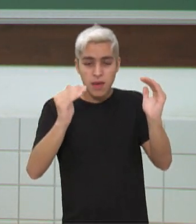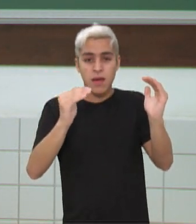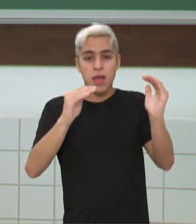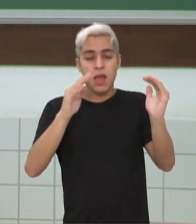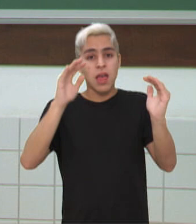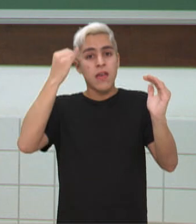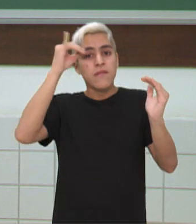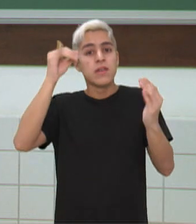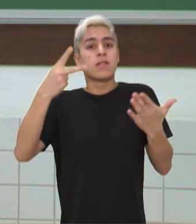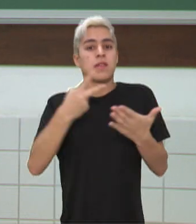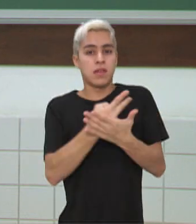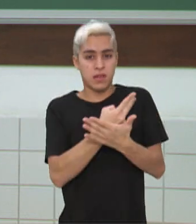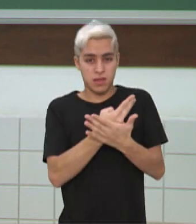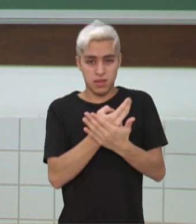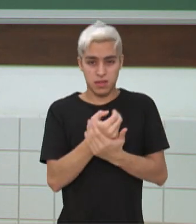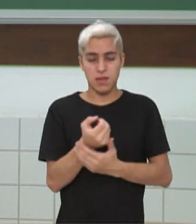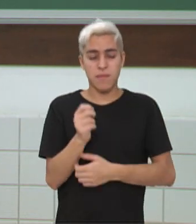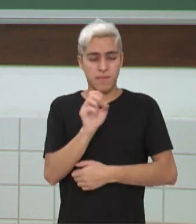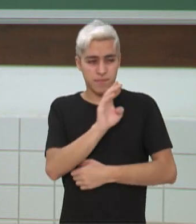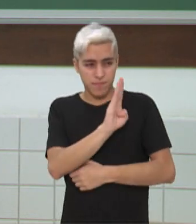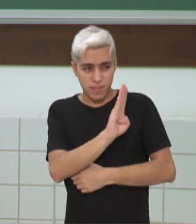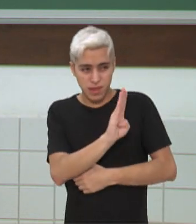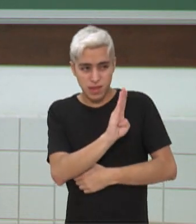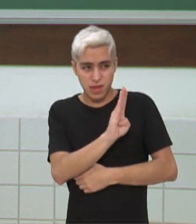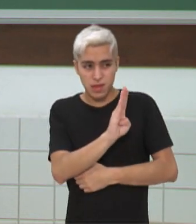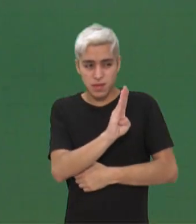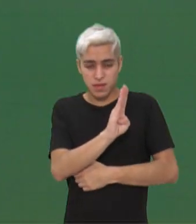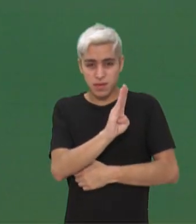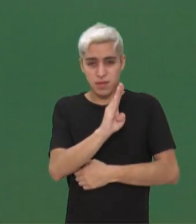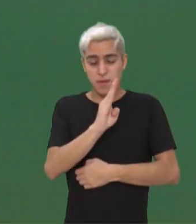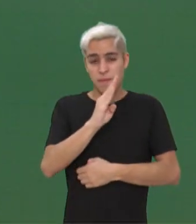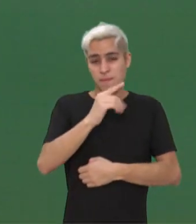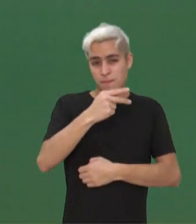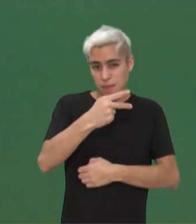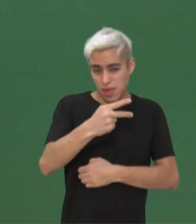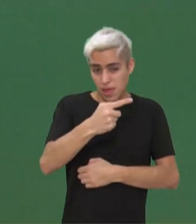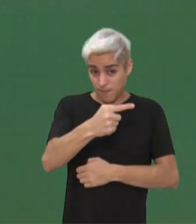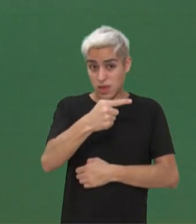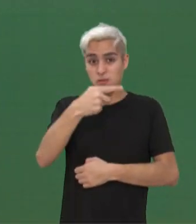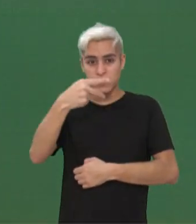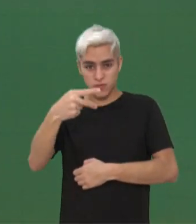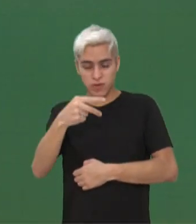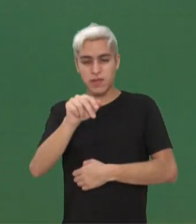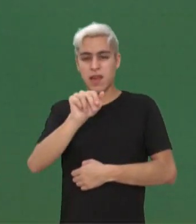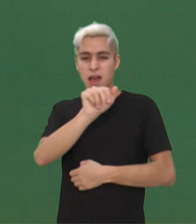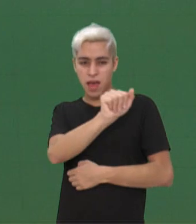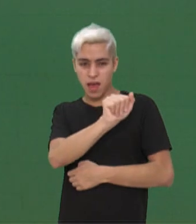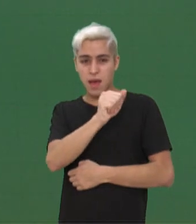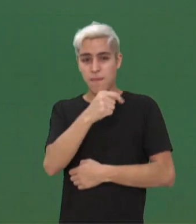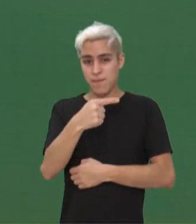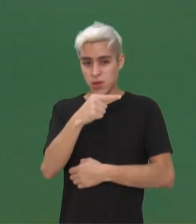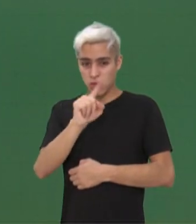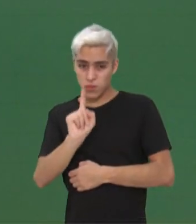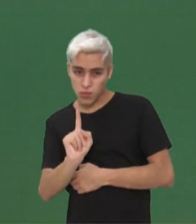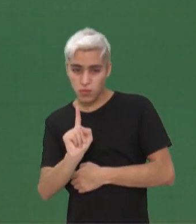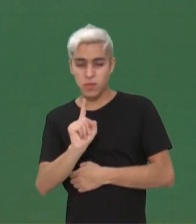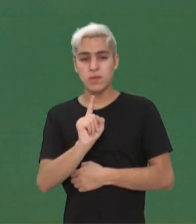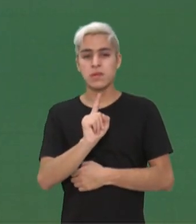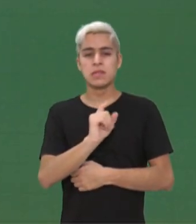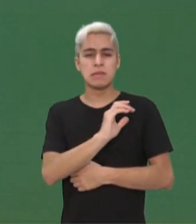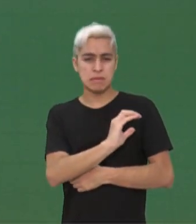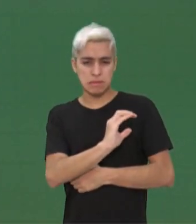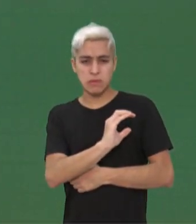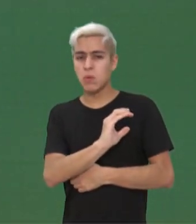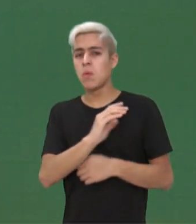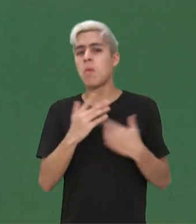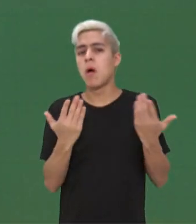errar. Então, o valor de B, menos 2, o valor de A, menos 1, e o valor de